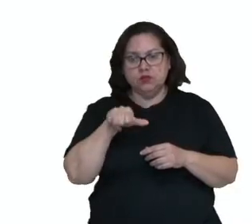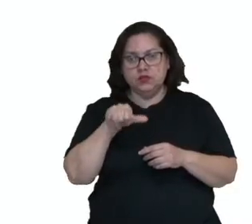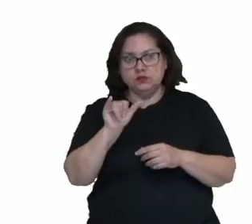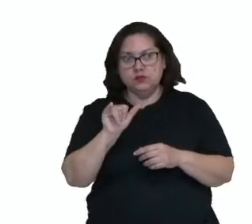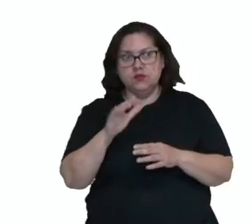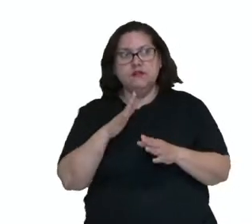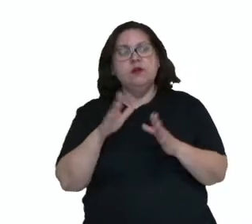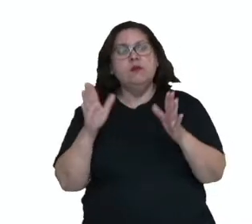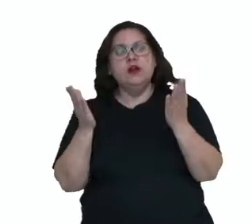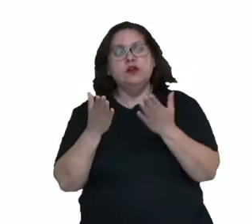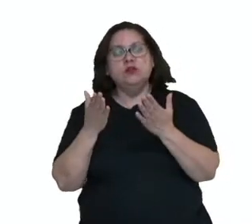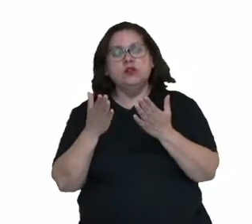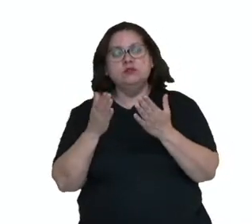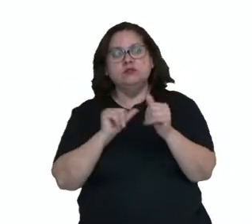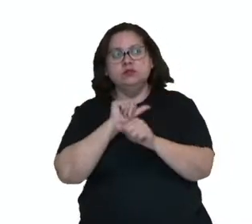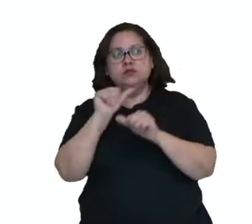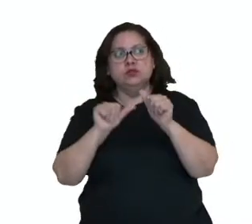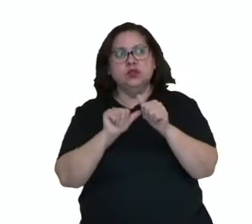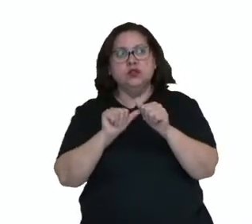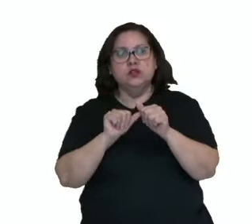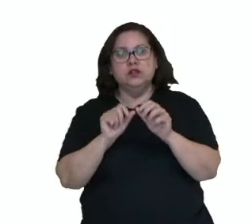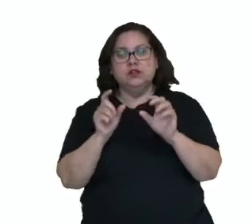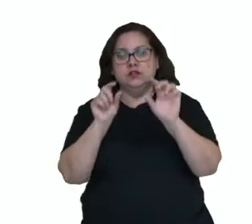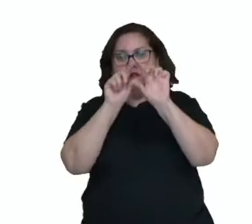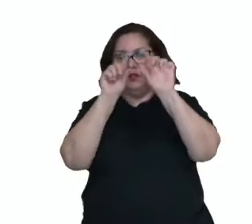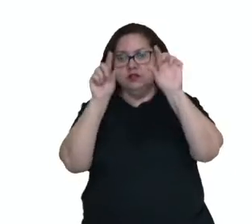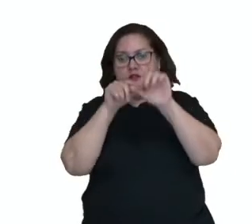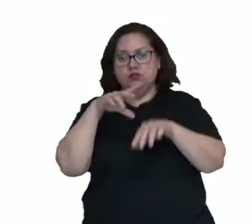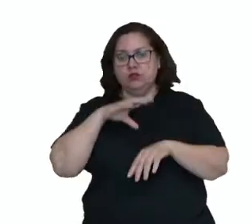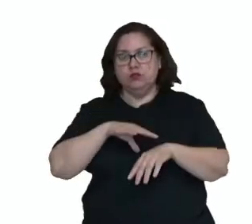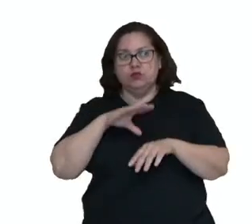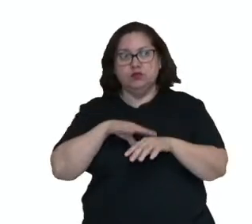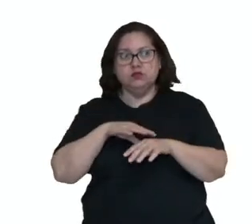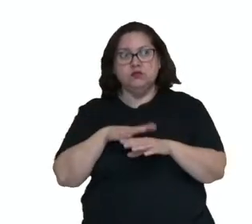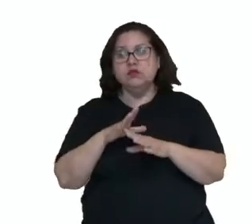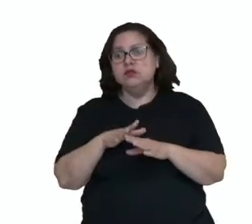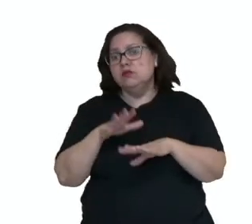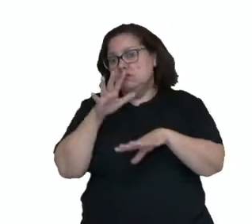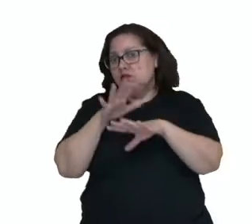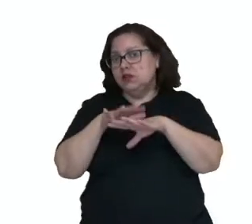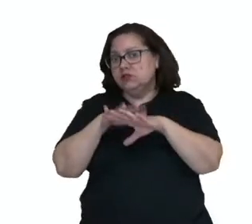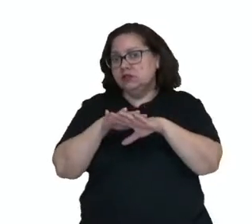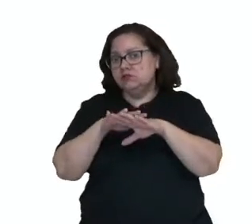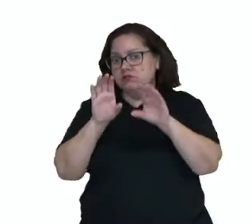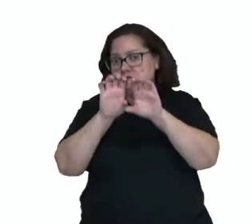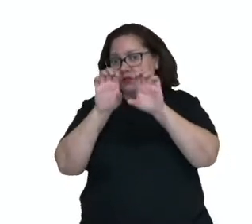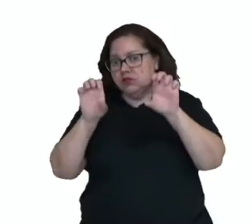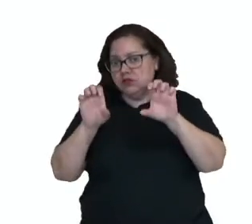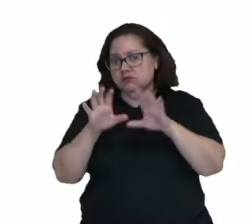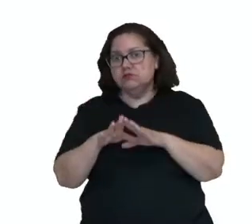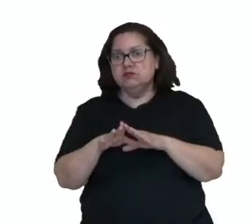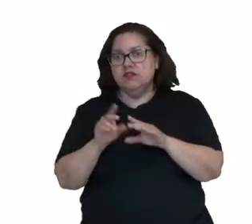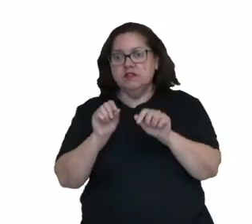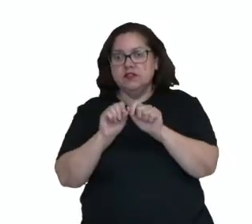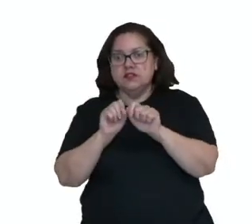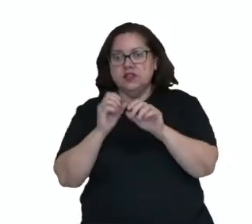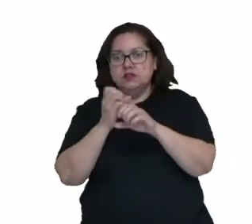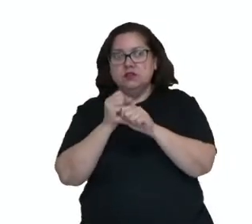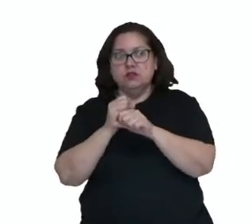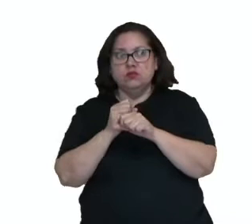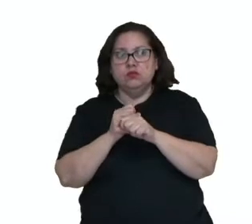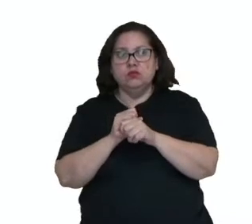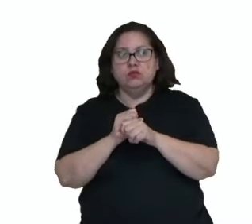E vamos agora transformar o que está escrito em português numa equação algébrica, né? Seria